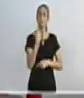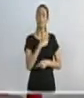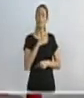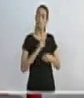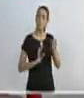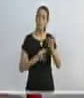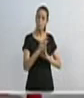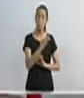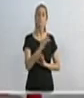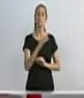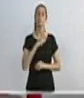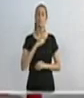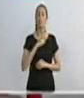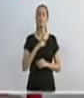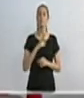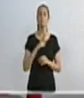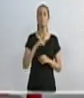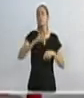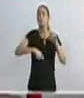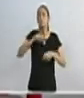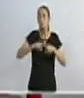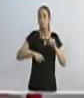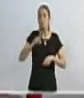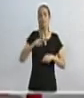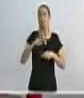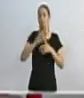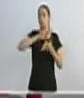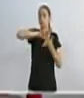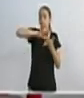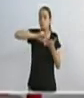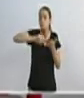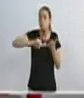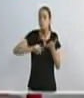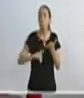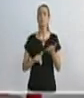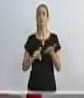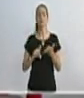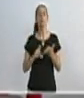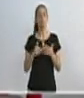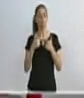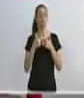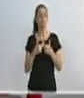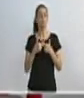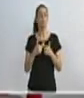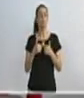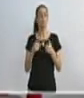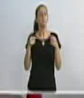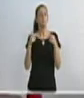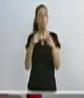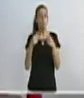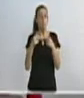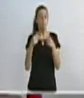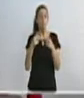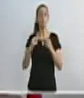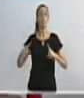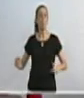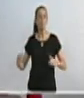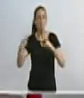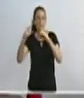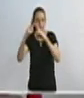tecnológicos, baterias, uma série de instrumentos que fazem parte daquele